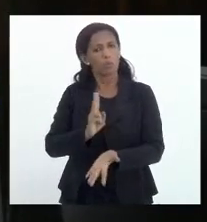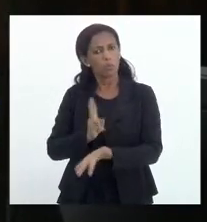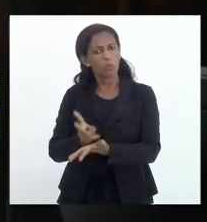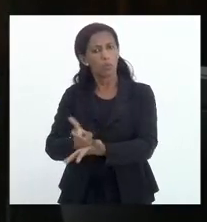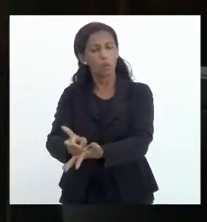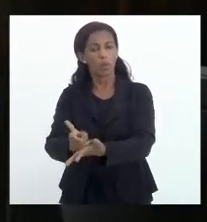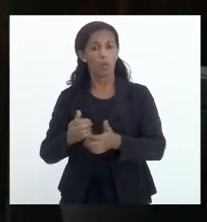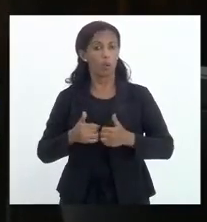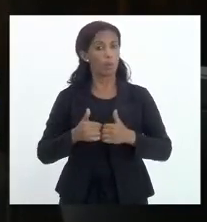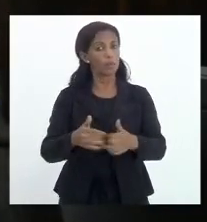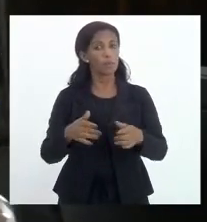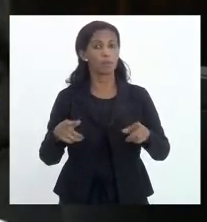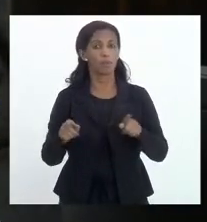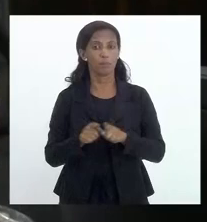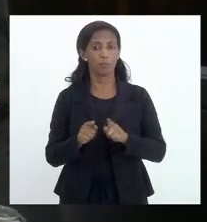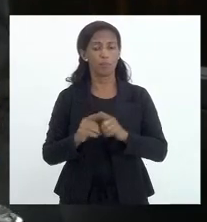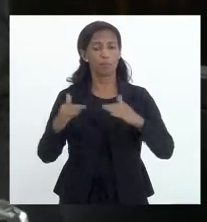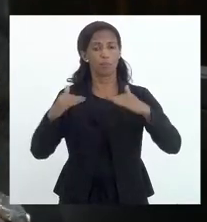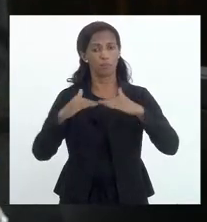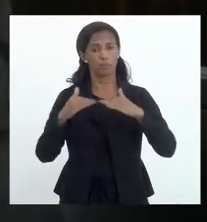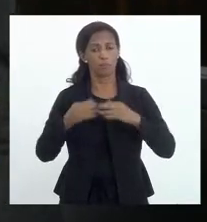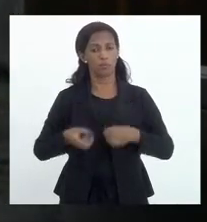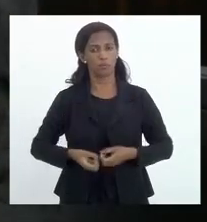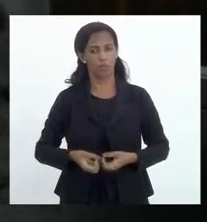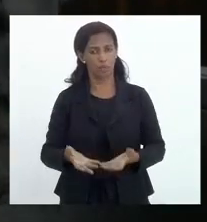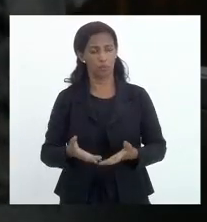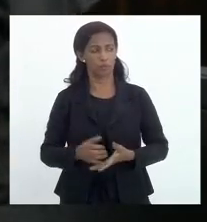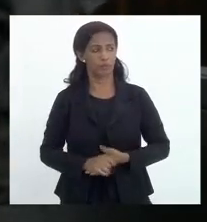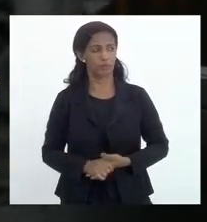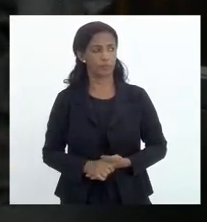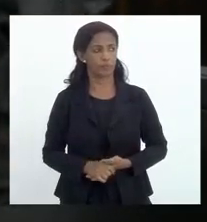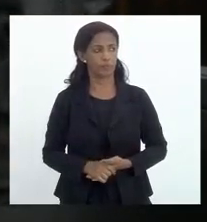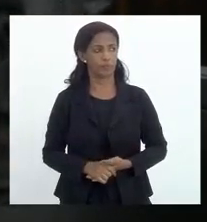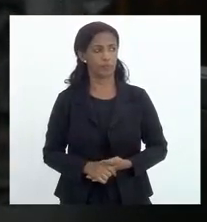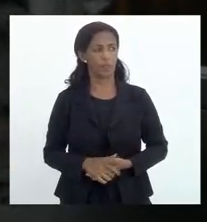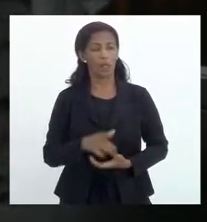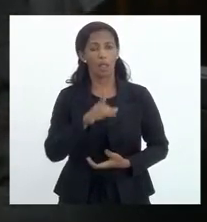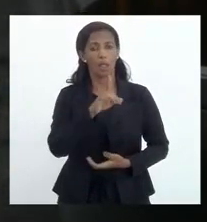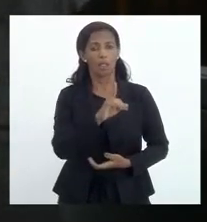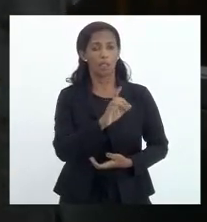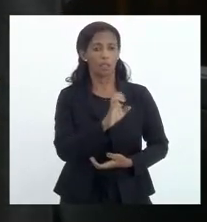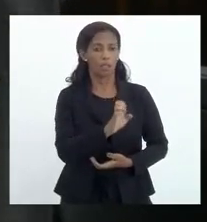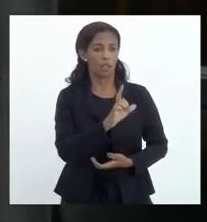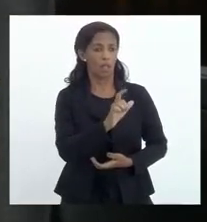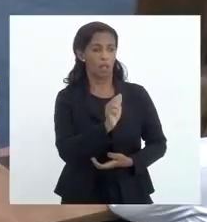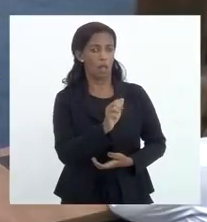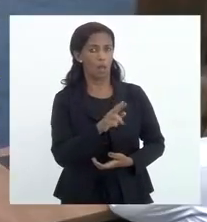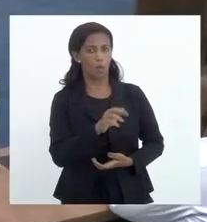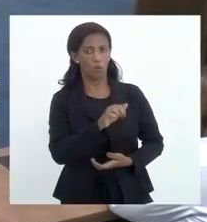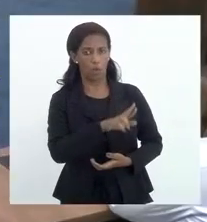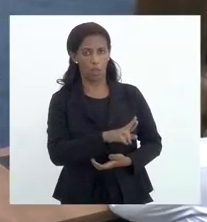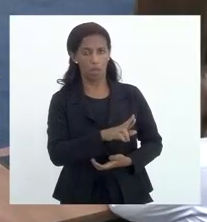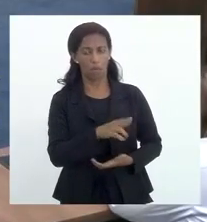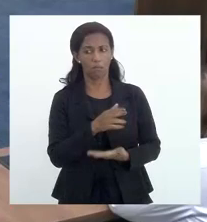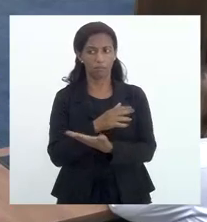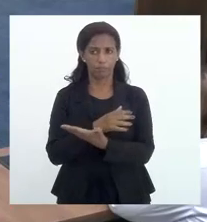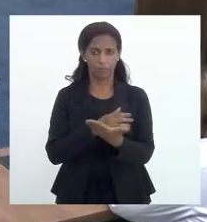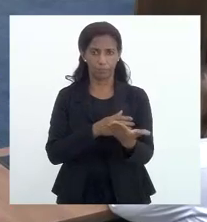Esse é o princípio também do teto de gastos. Em relação à Delaware, por favor, Nelson.